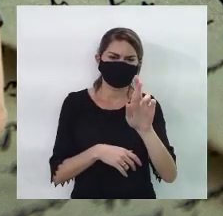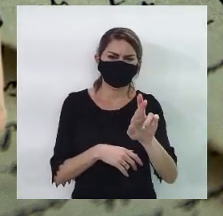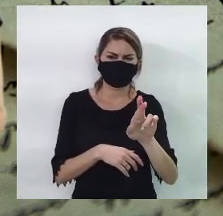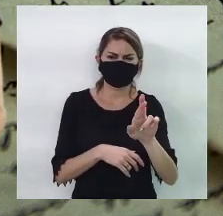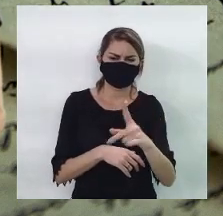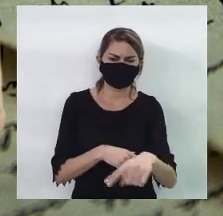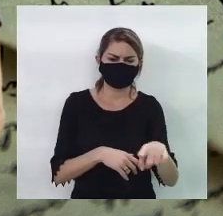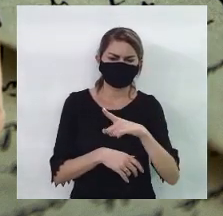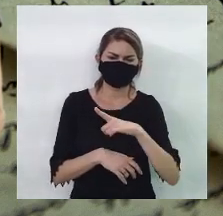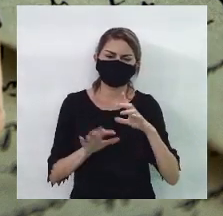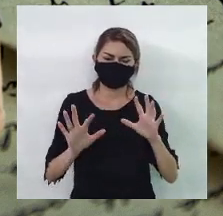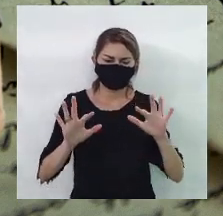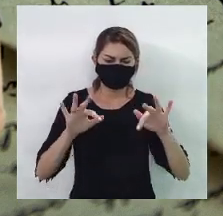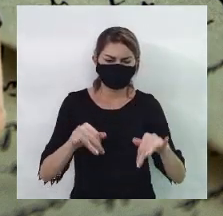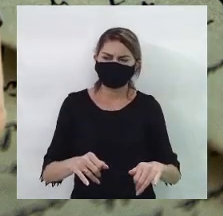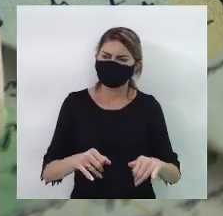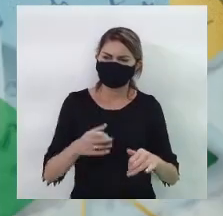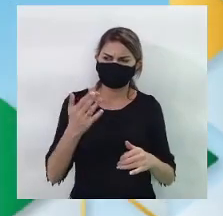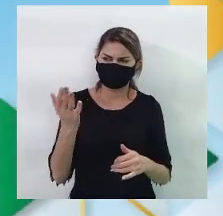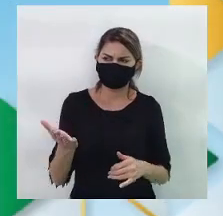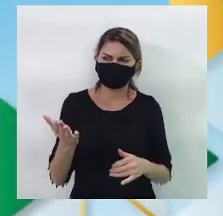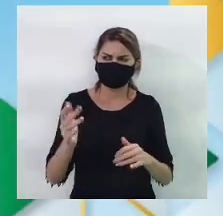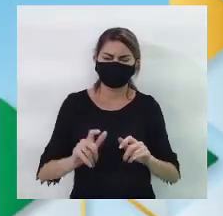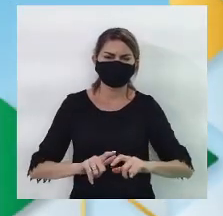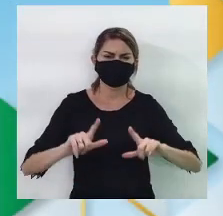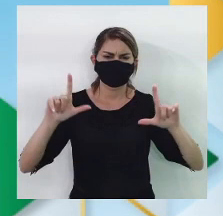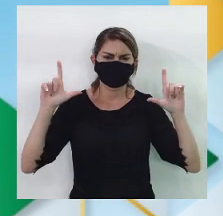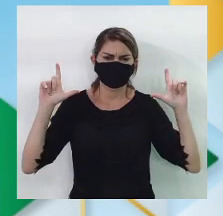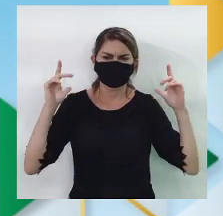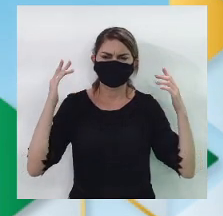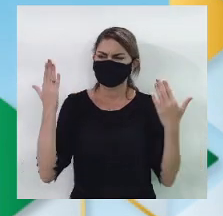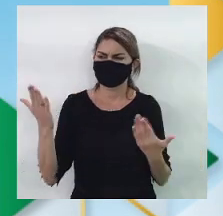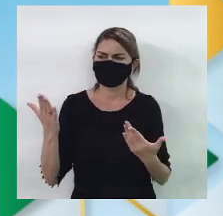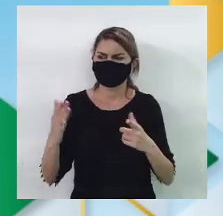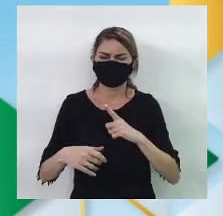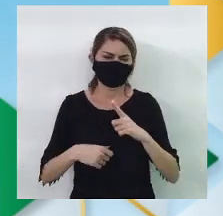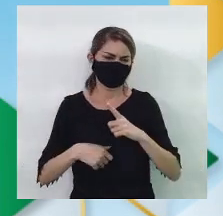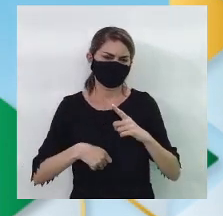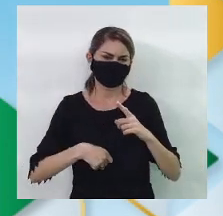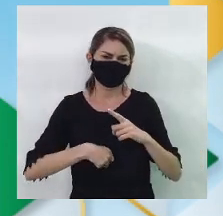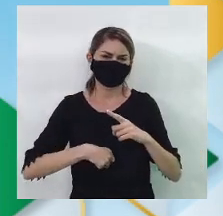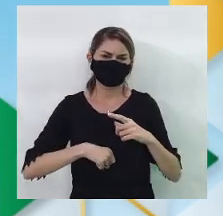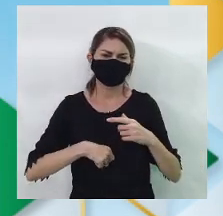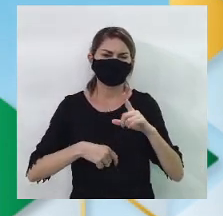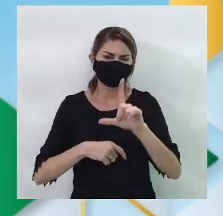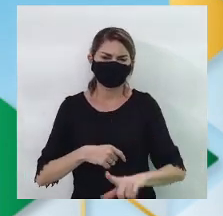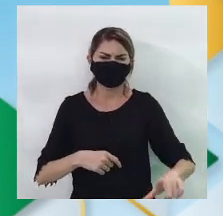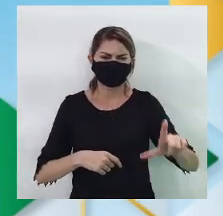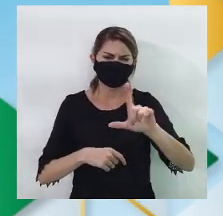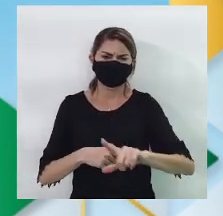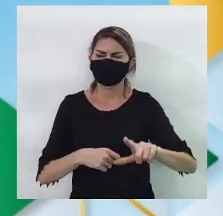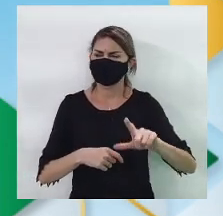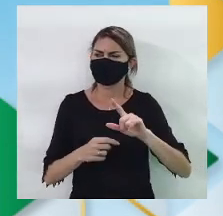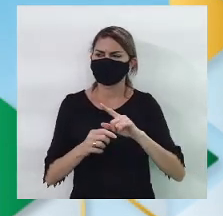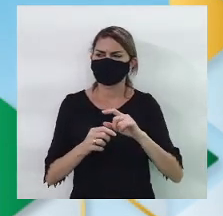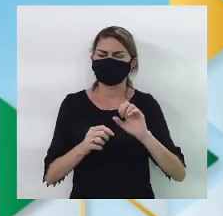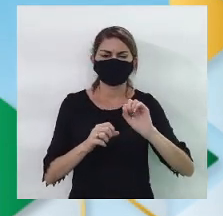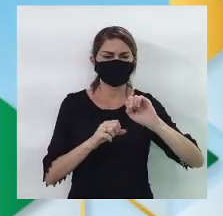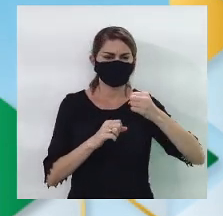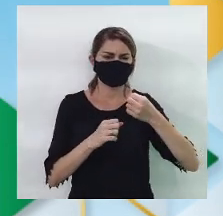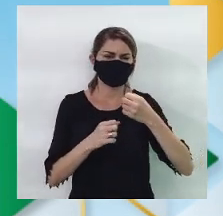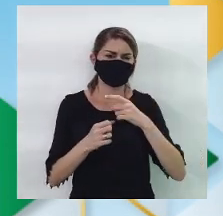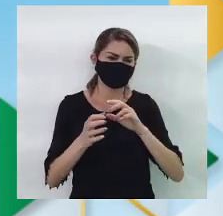aqui, para finalizar... Na tela aí vocês têm que são obras literárias de grande subjetividade